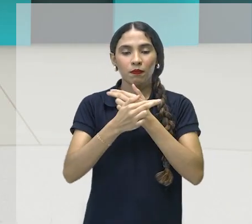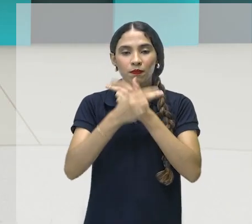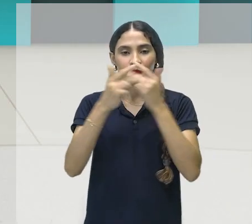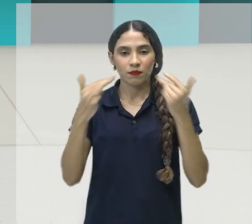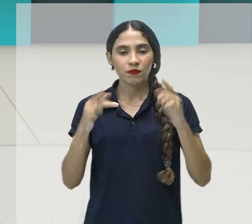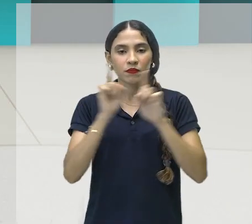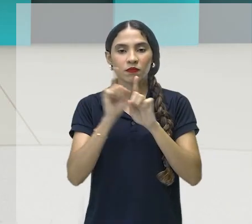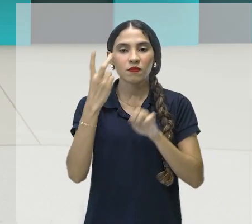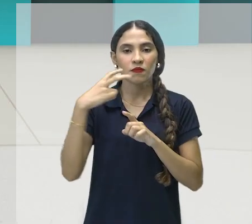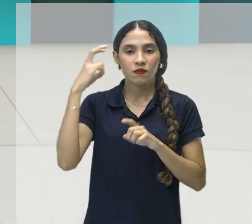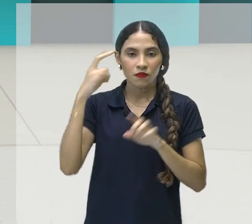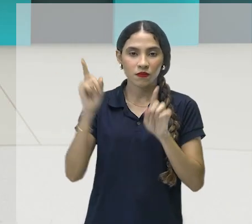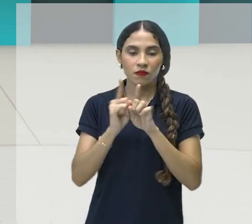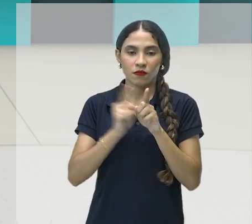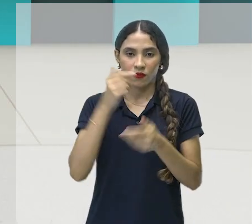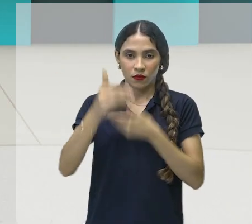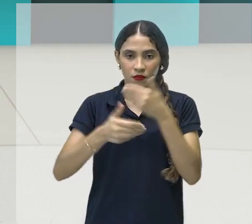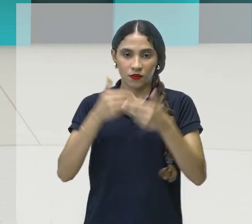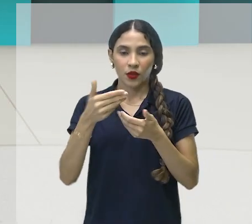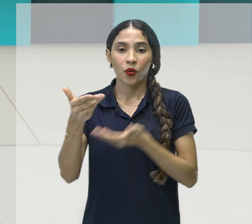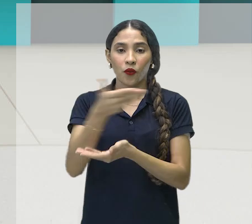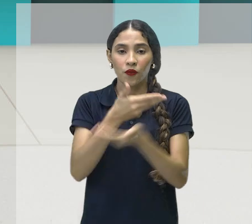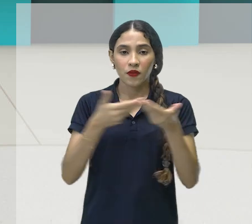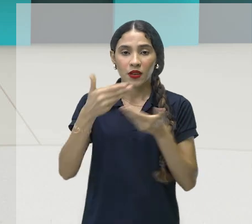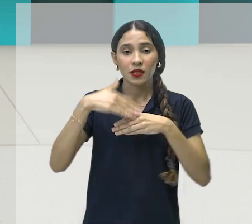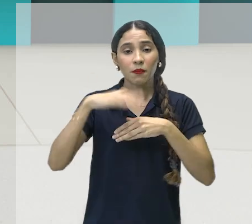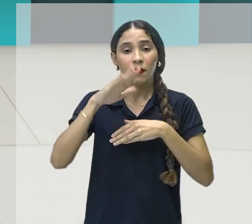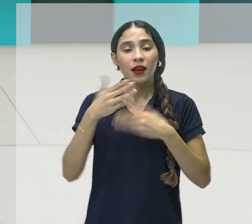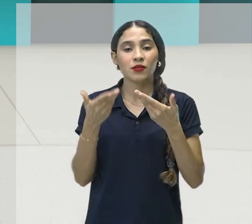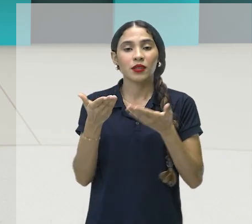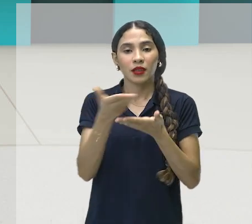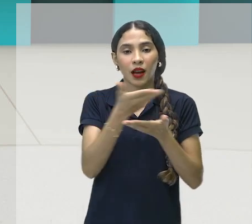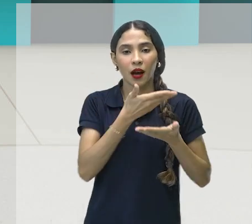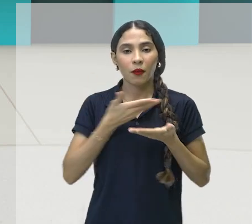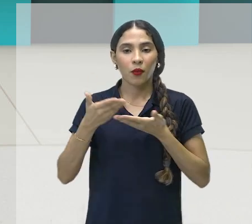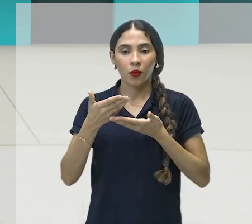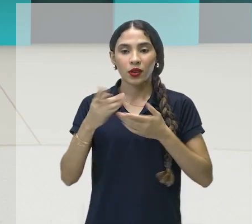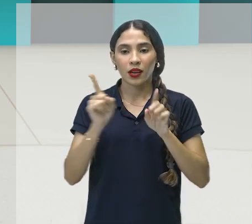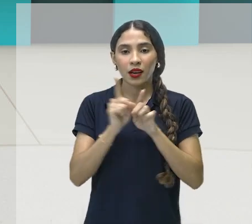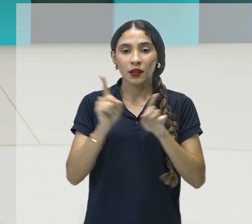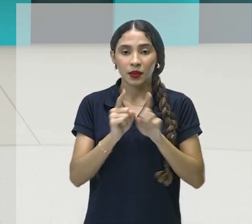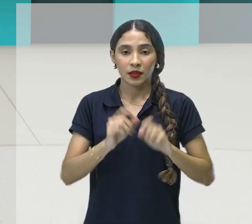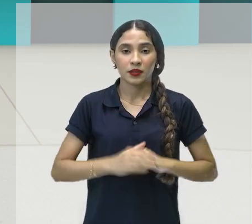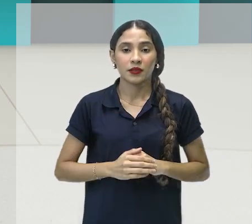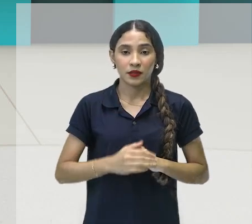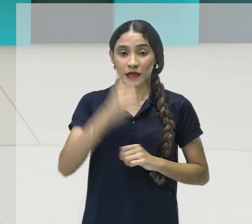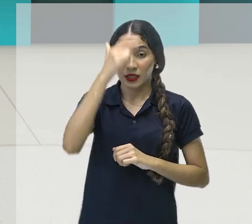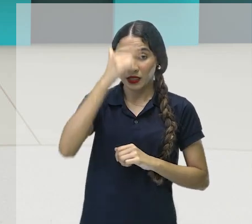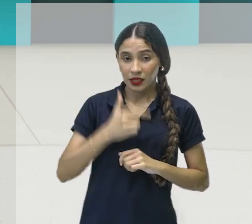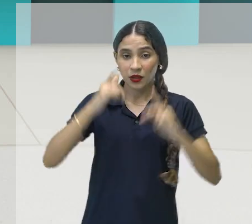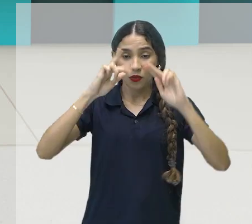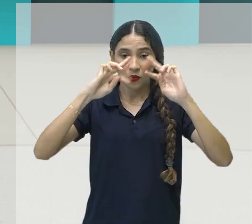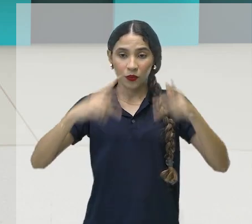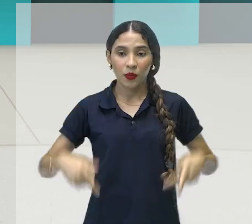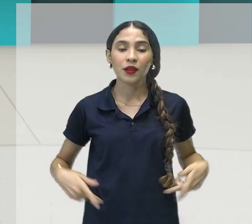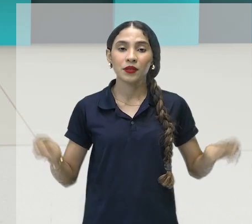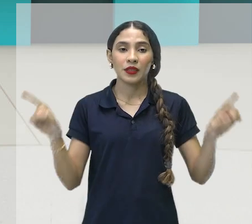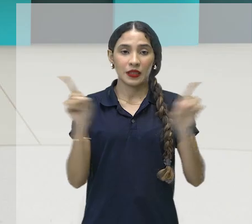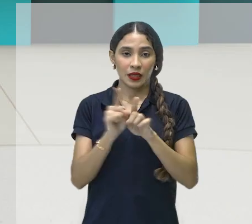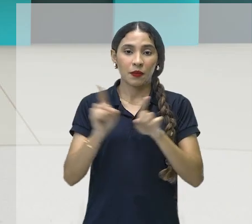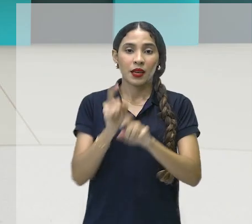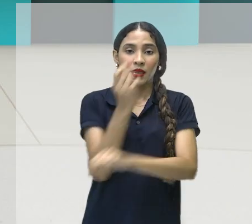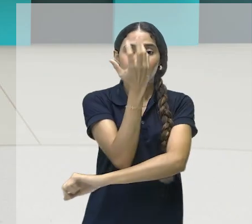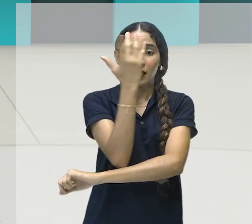diversidade cultural e a construção de uma convivência mais harmônica entre ser humano